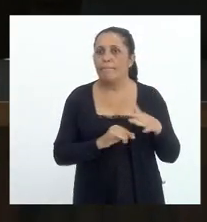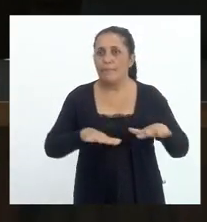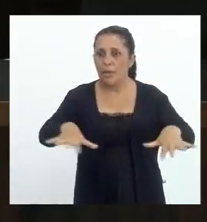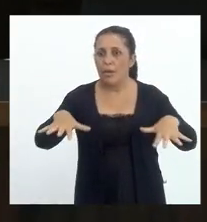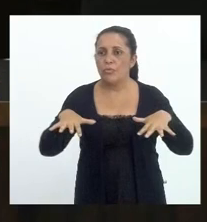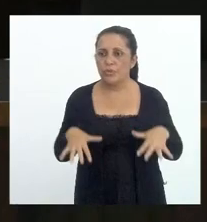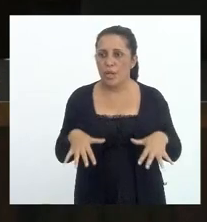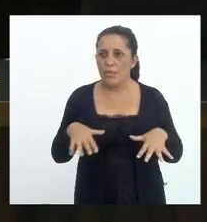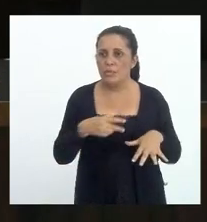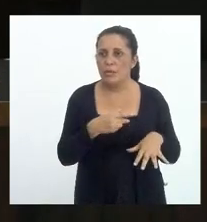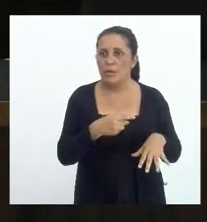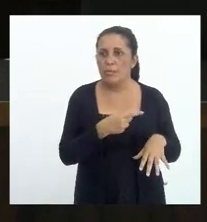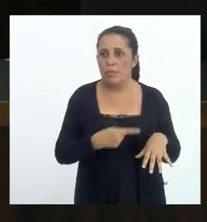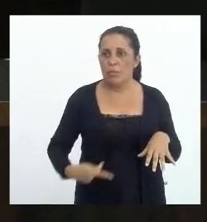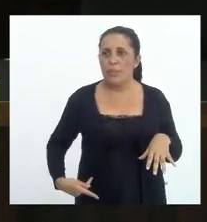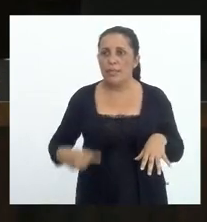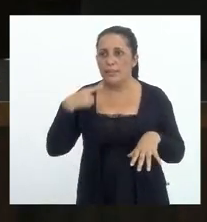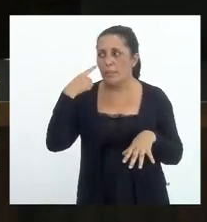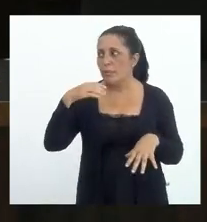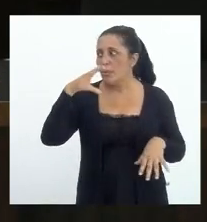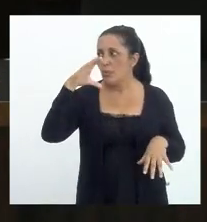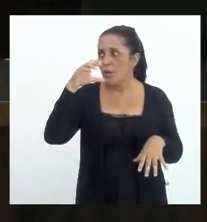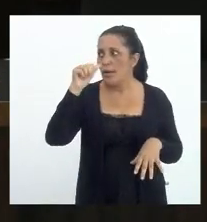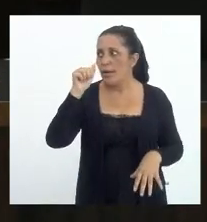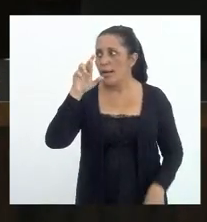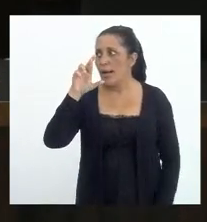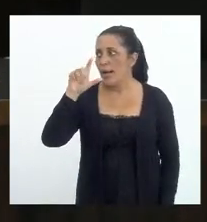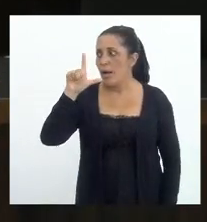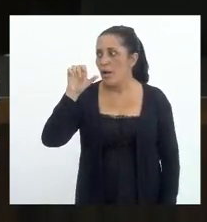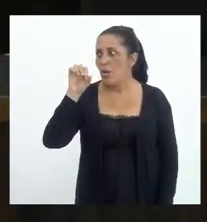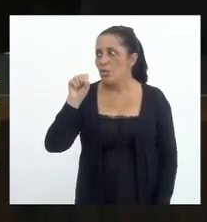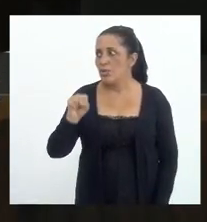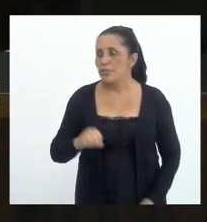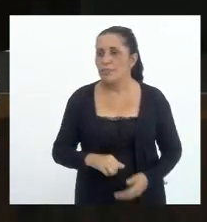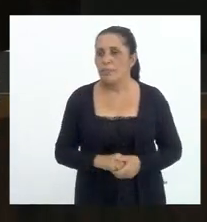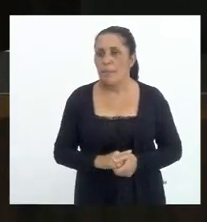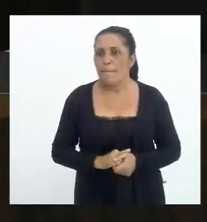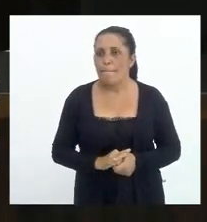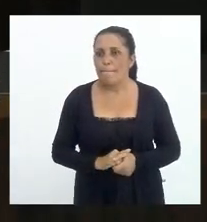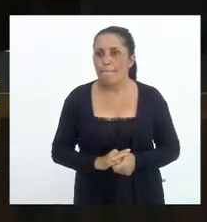Então vamos aqui iniciar. Deputado Carlos Augusto.